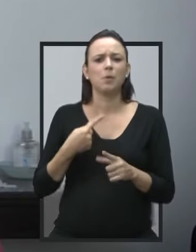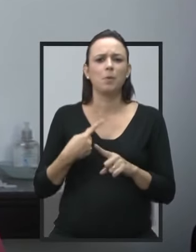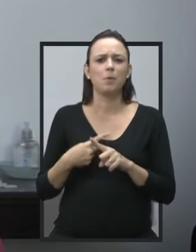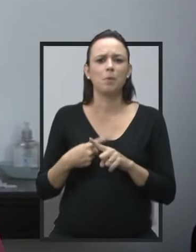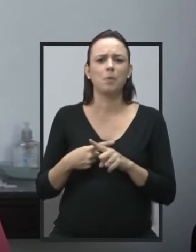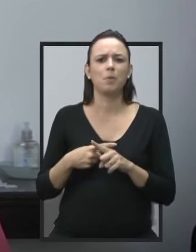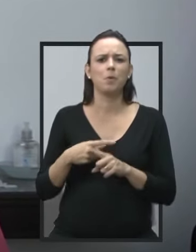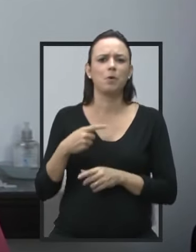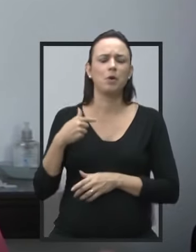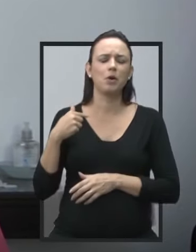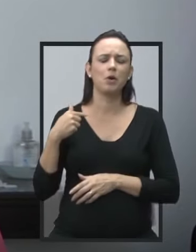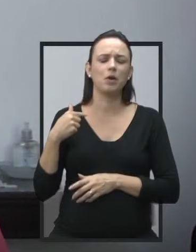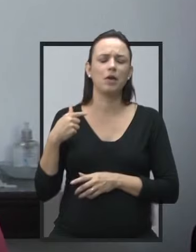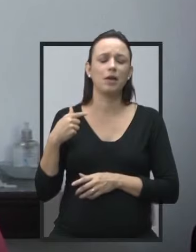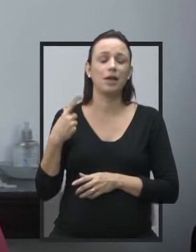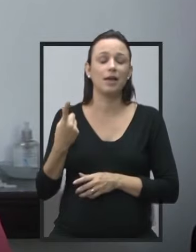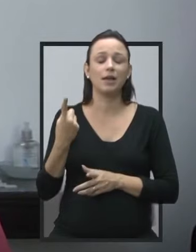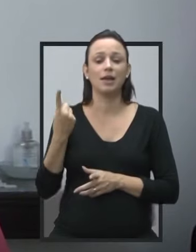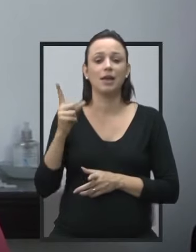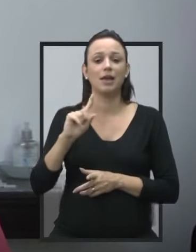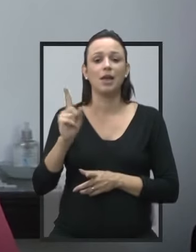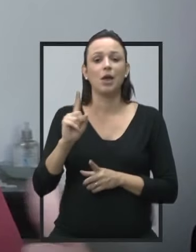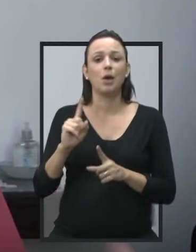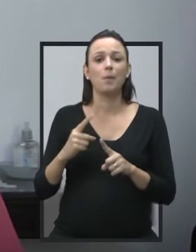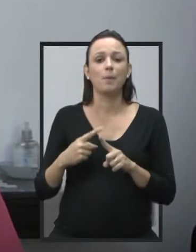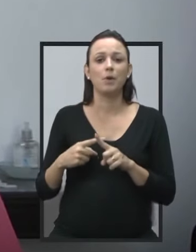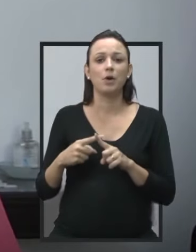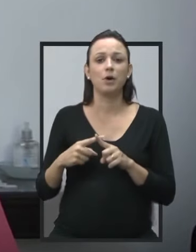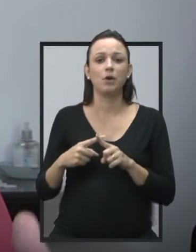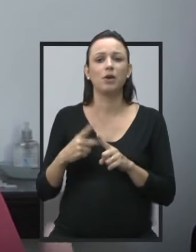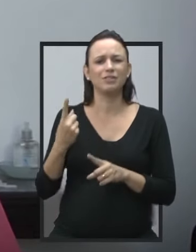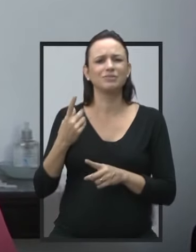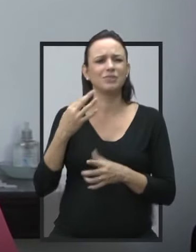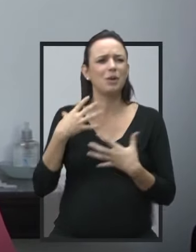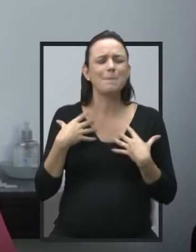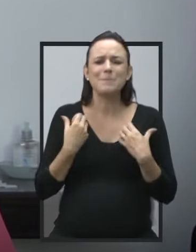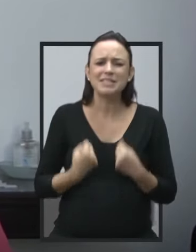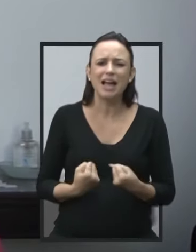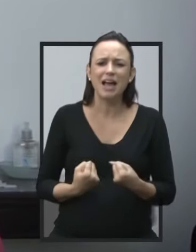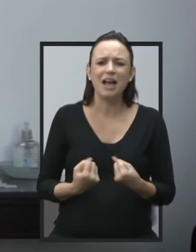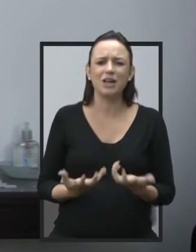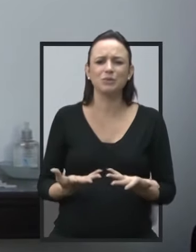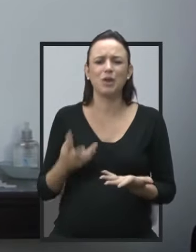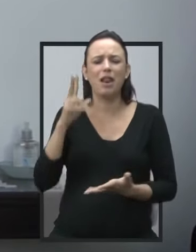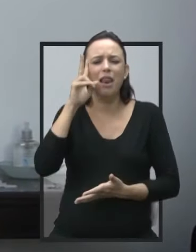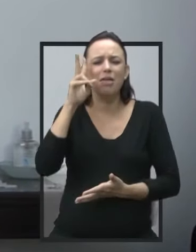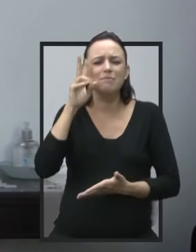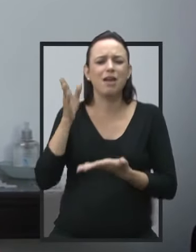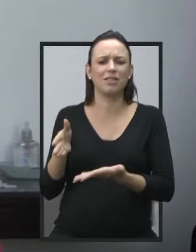As pessoas precisam um pouco, não é porque é duro, é pesado.